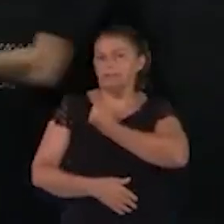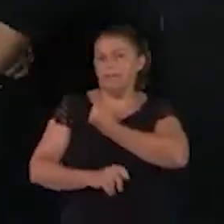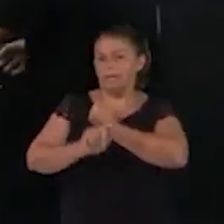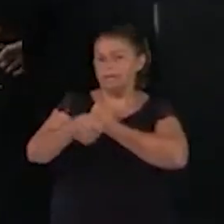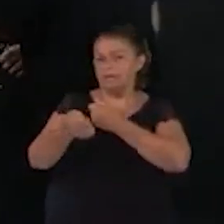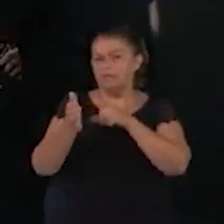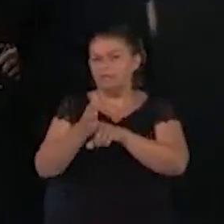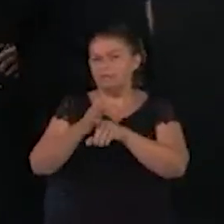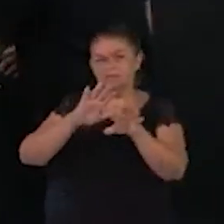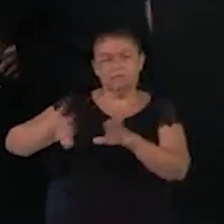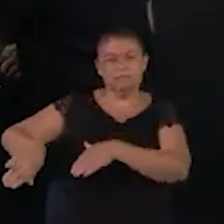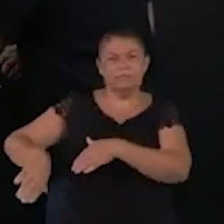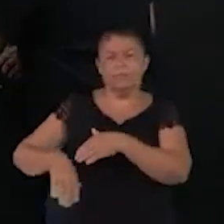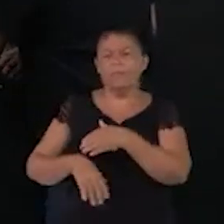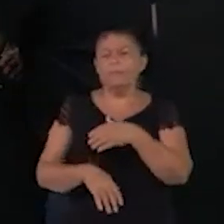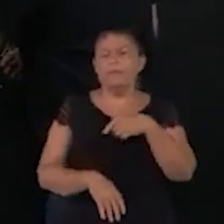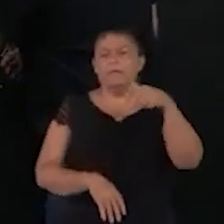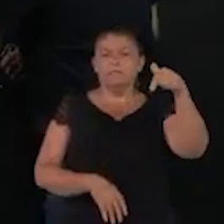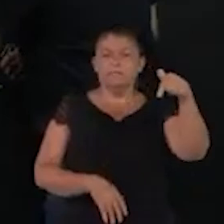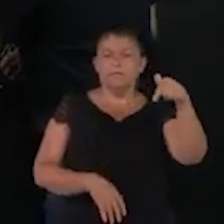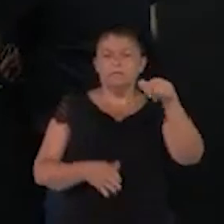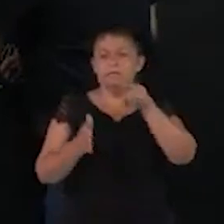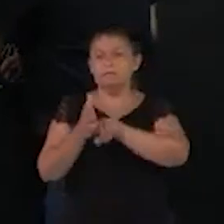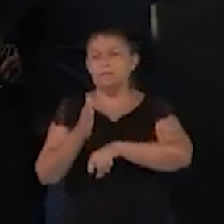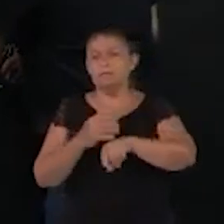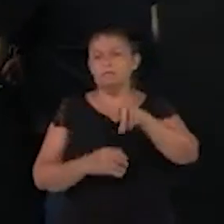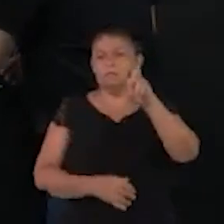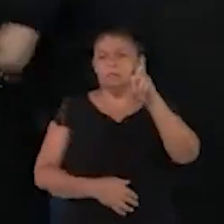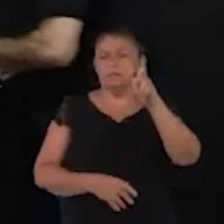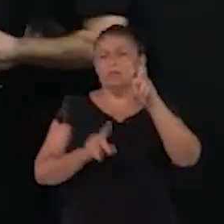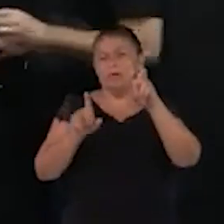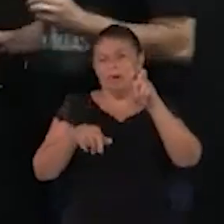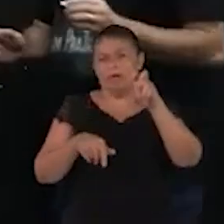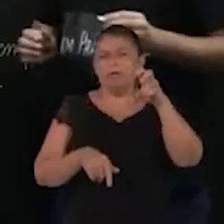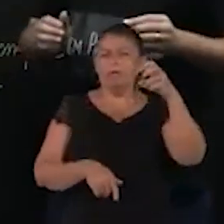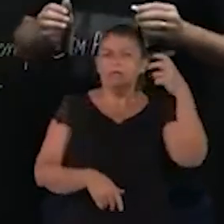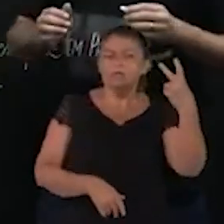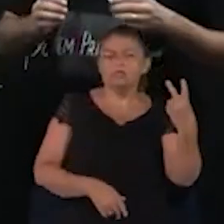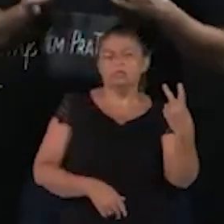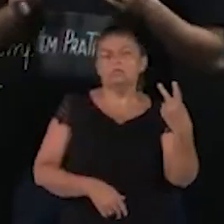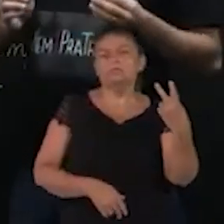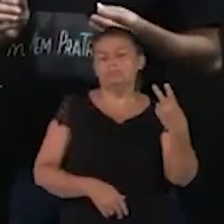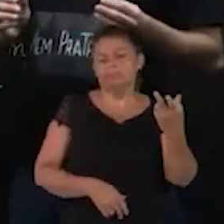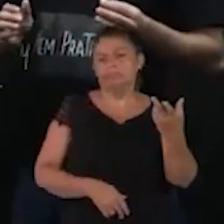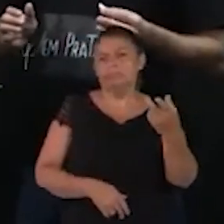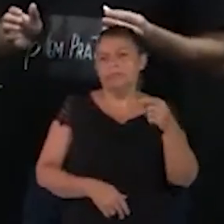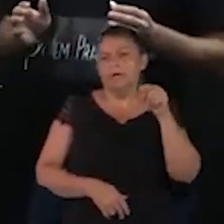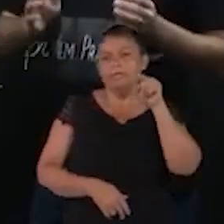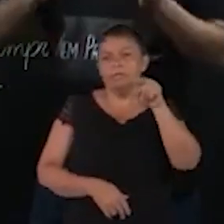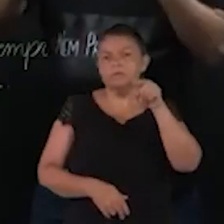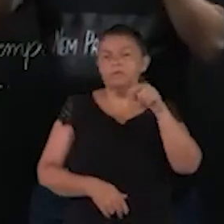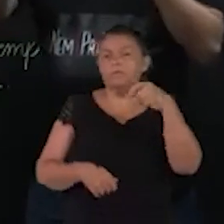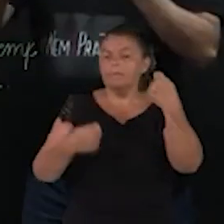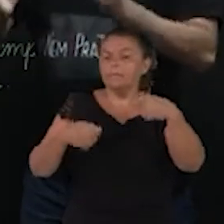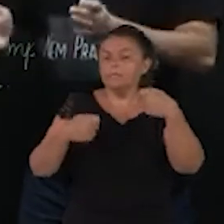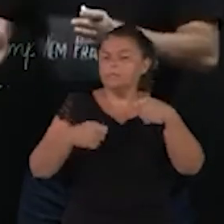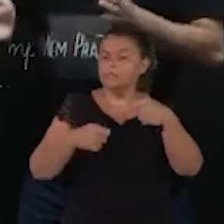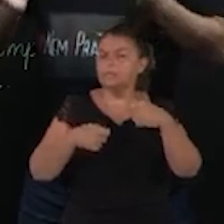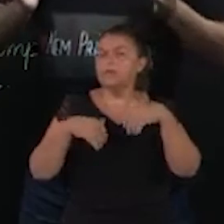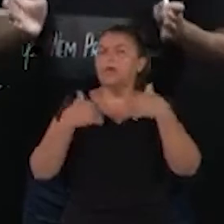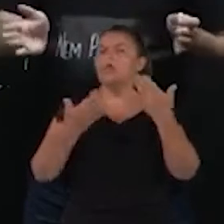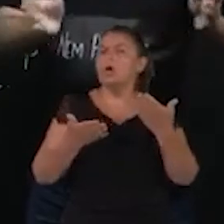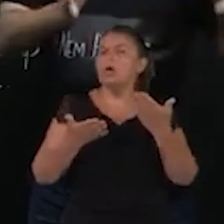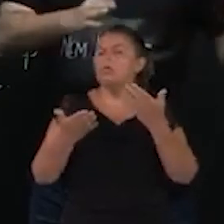esquece. Então, 7 menos 5 é 2. E aí você tem que analisar aqui, pessoal, quem